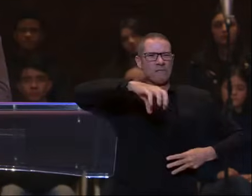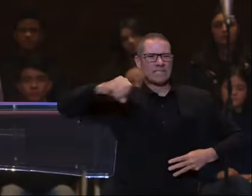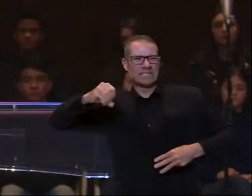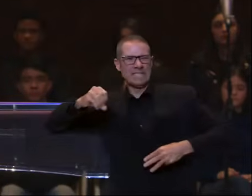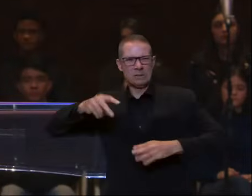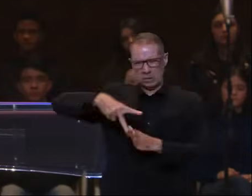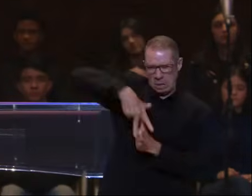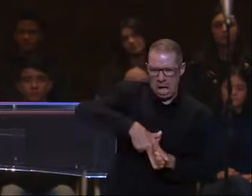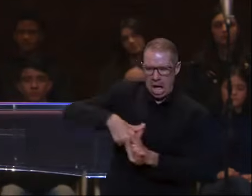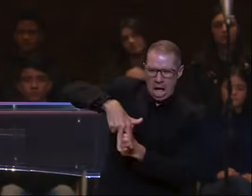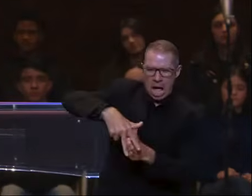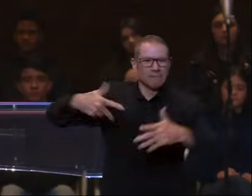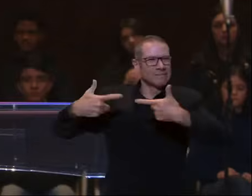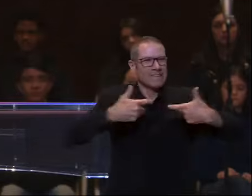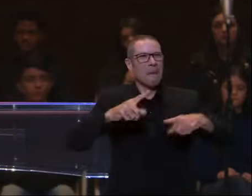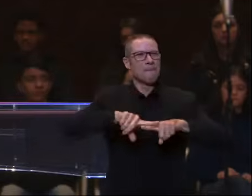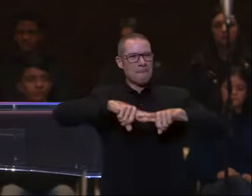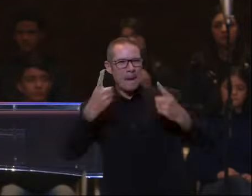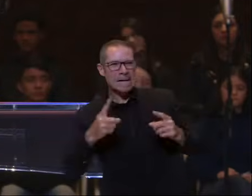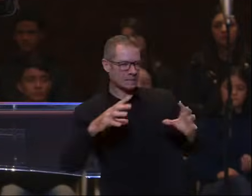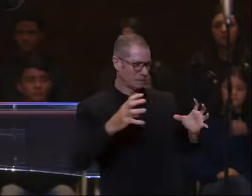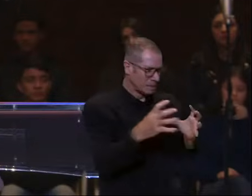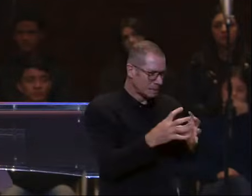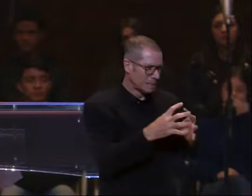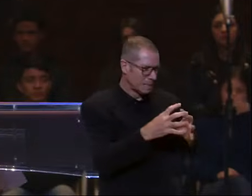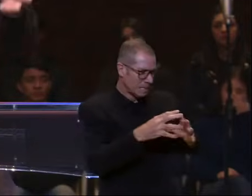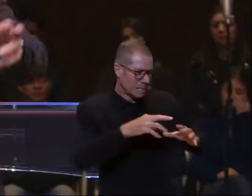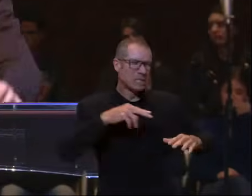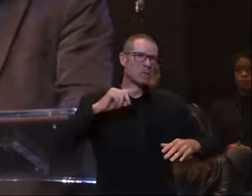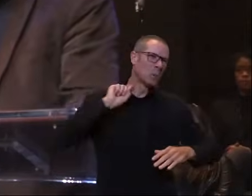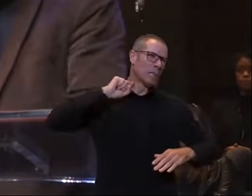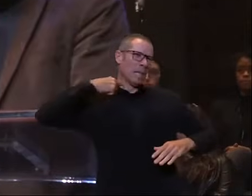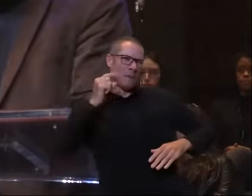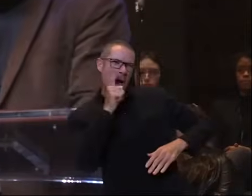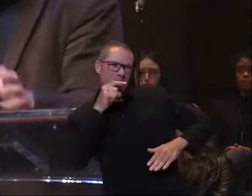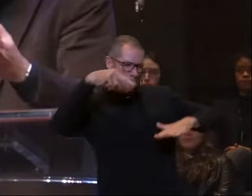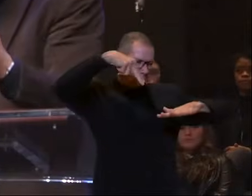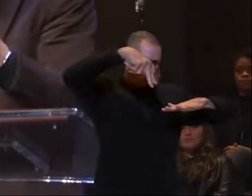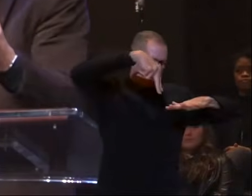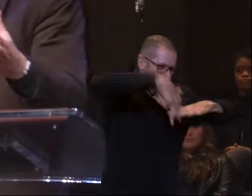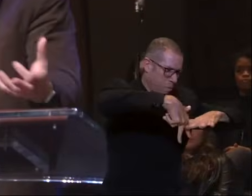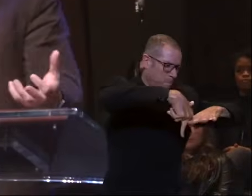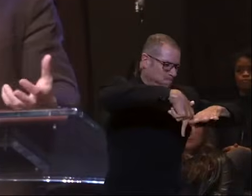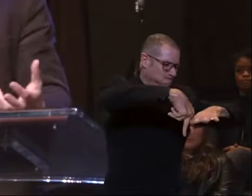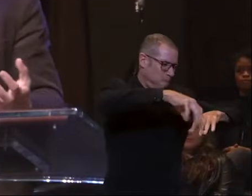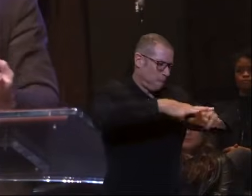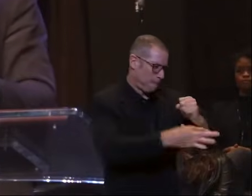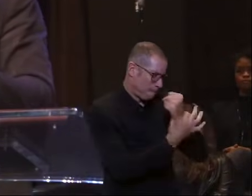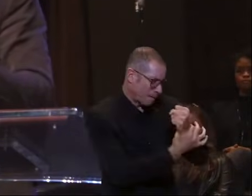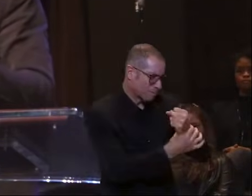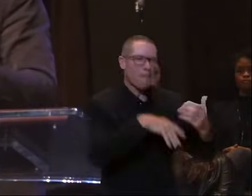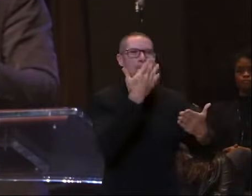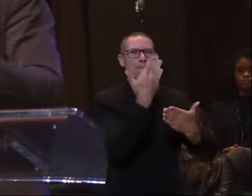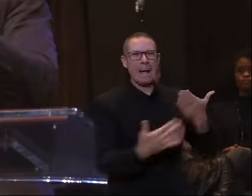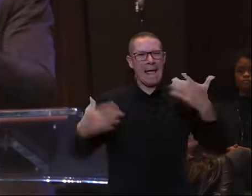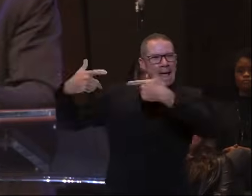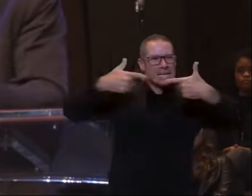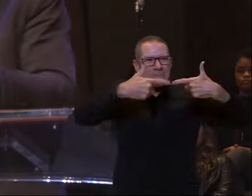guerra, mas eles acabam atolando na lama e perdem a batalha porque